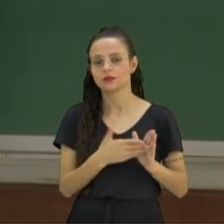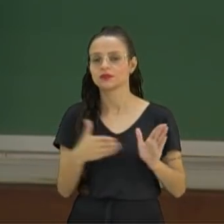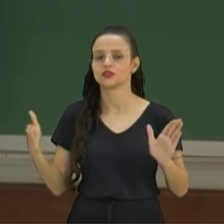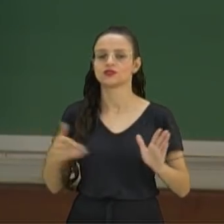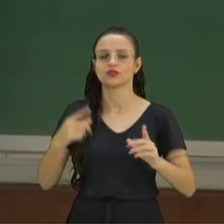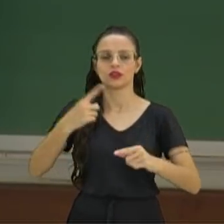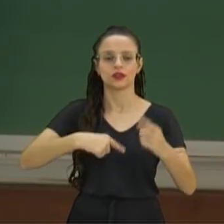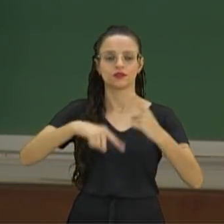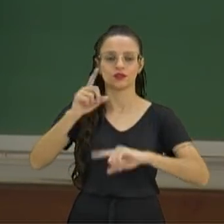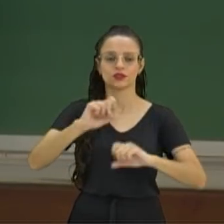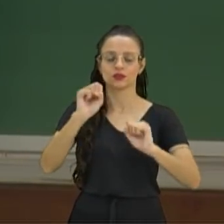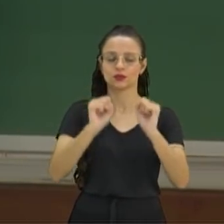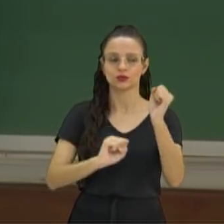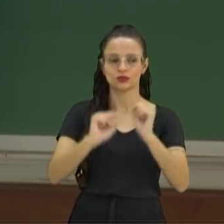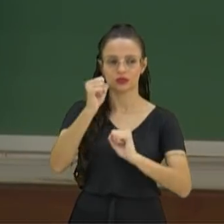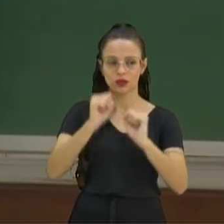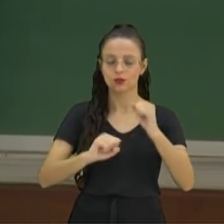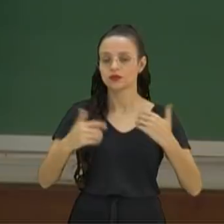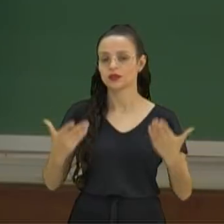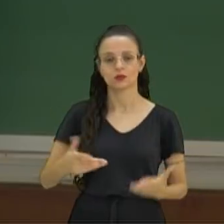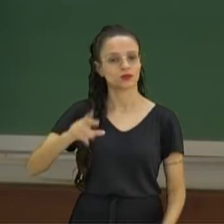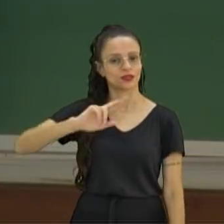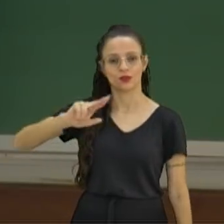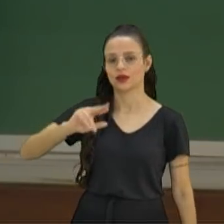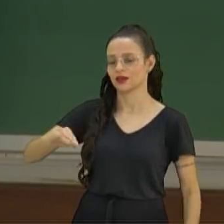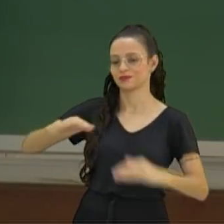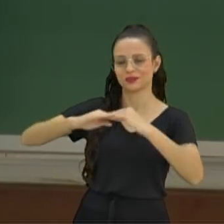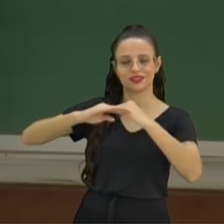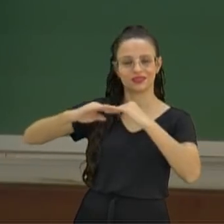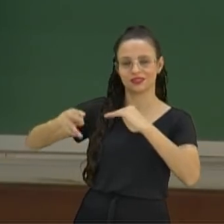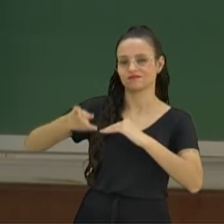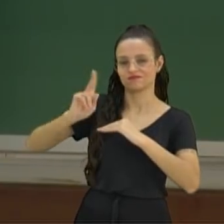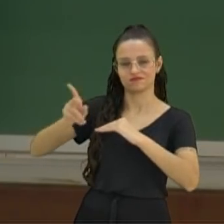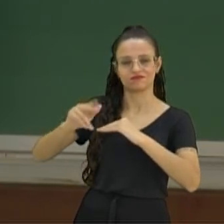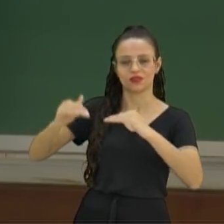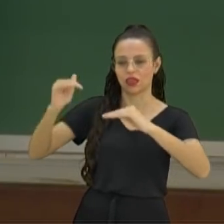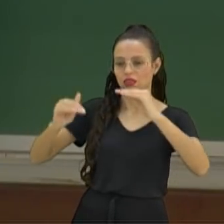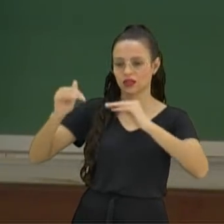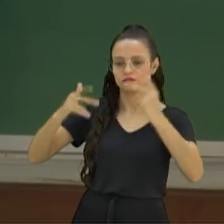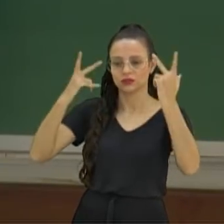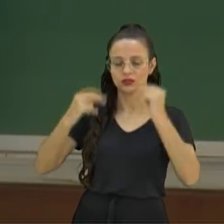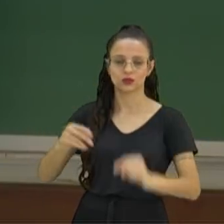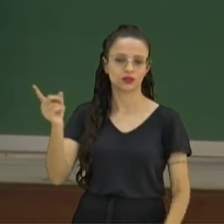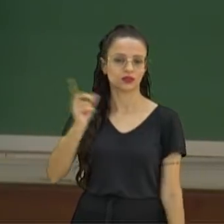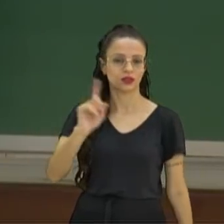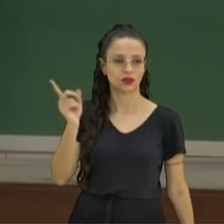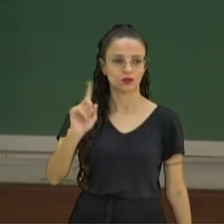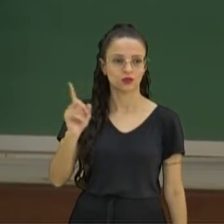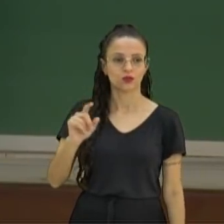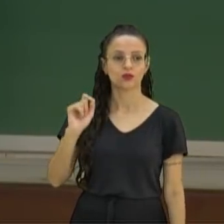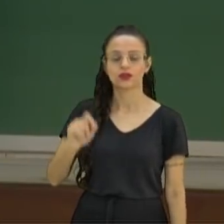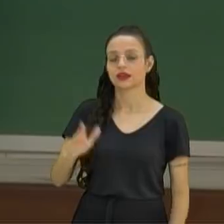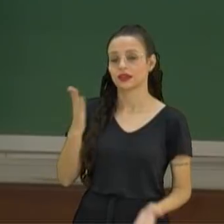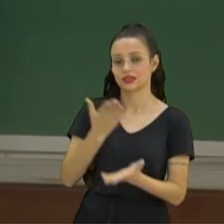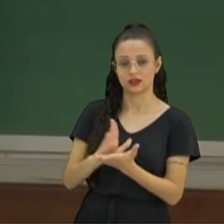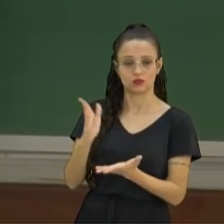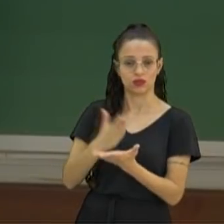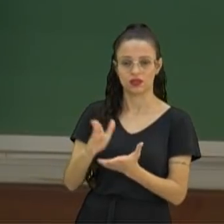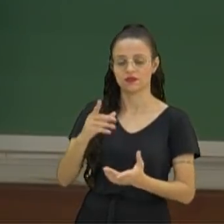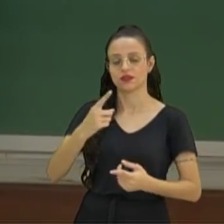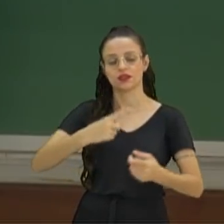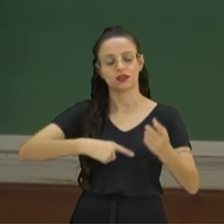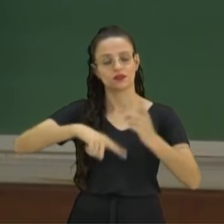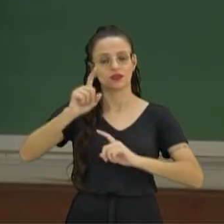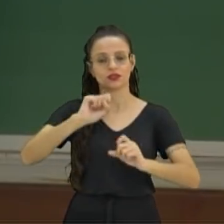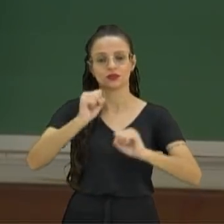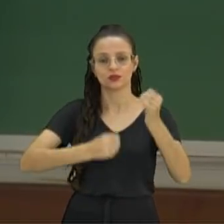das revoluções industriais. Então, não se mantém ali a conservação do equilíbrio natural. A única que não tem a ver com o que a gente